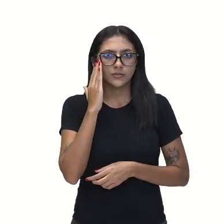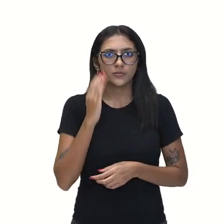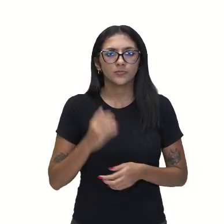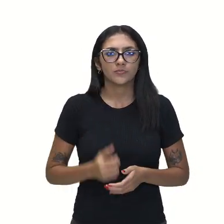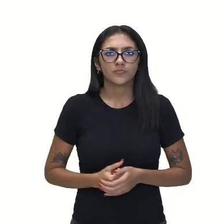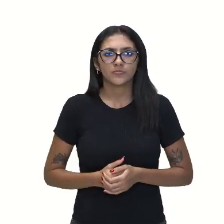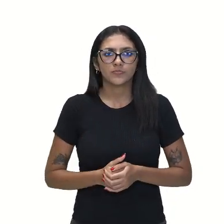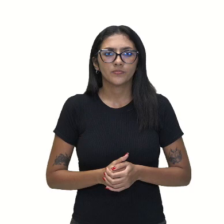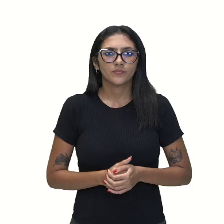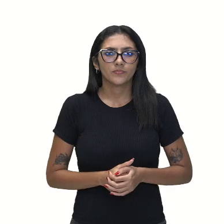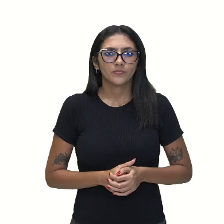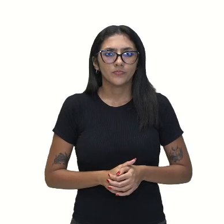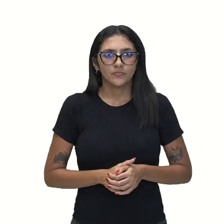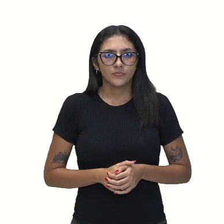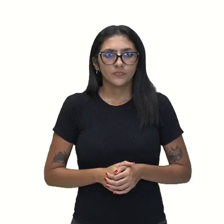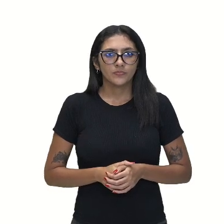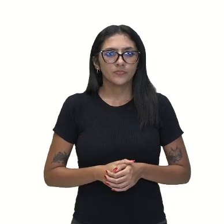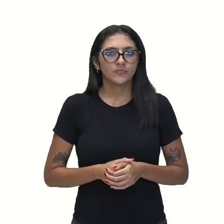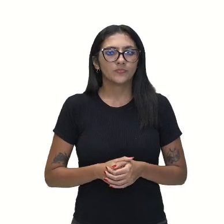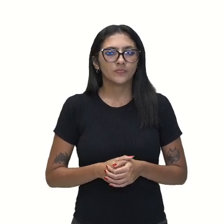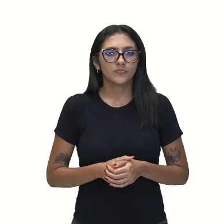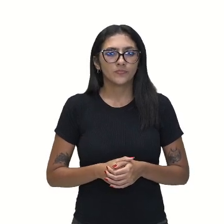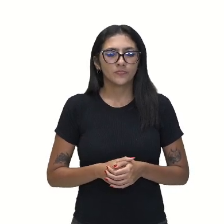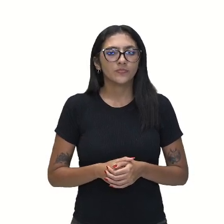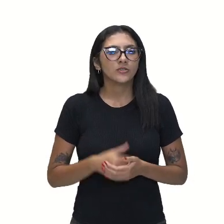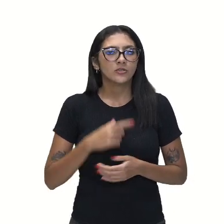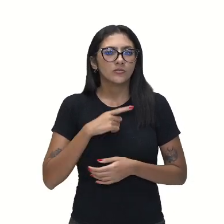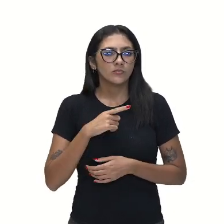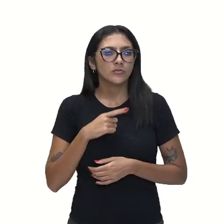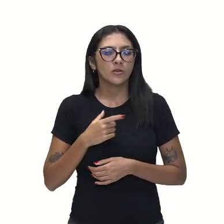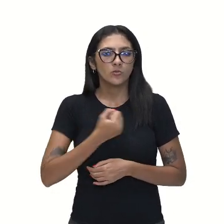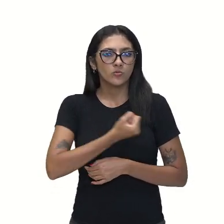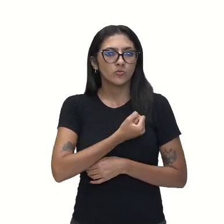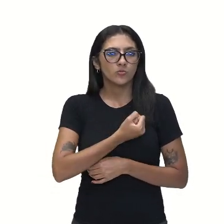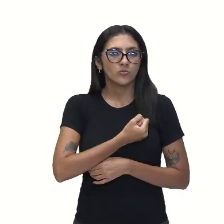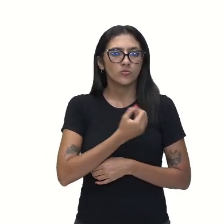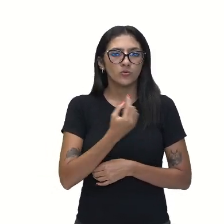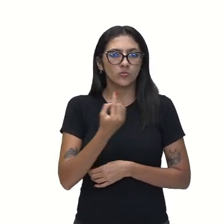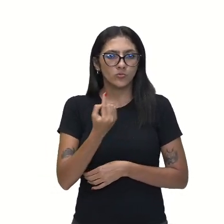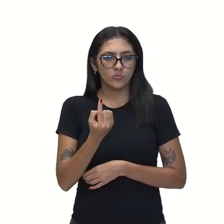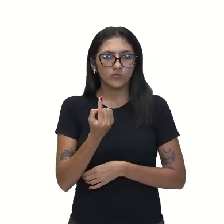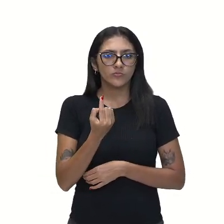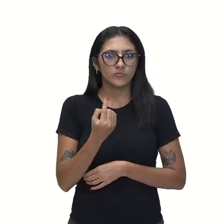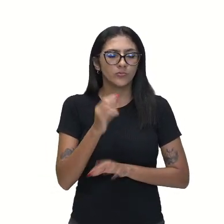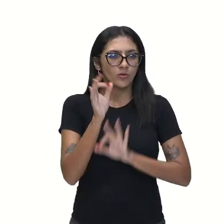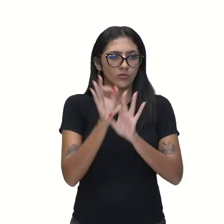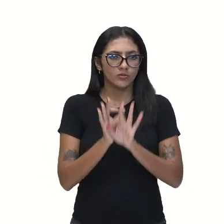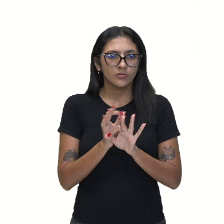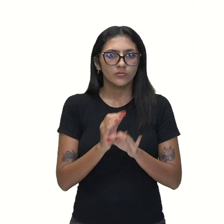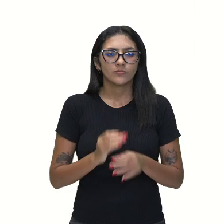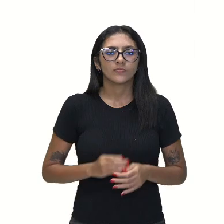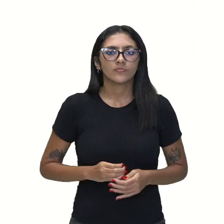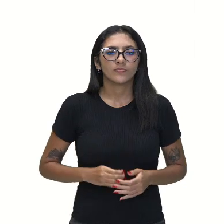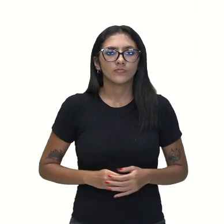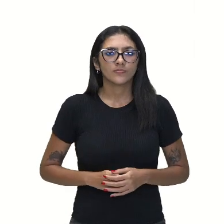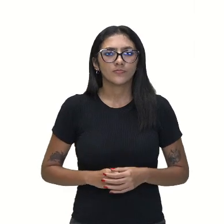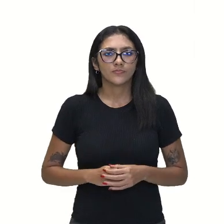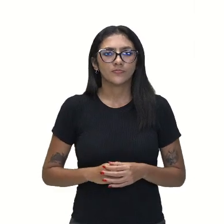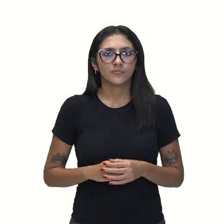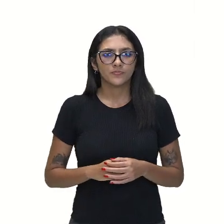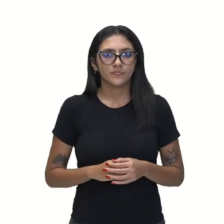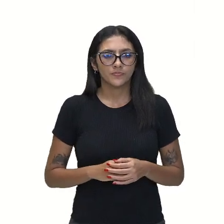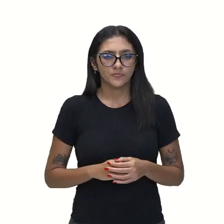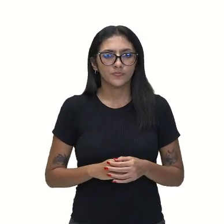caso, eu tenho o 1 e o 2. Como é que a gente vai montar aqui a nossa fração? Ó? O 1 que é